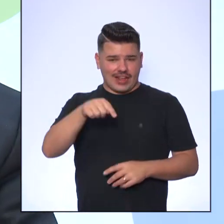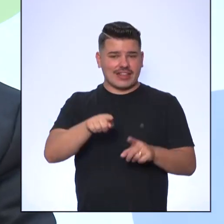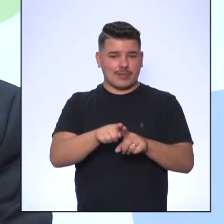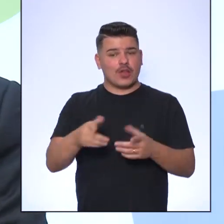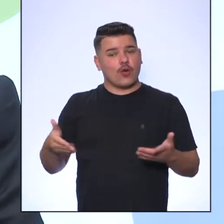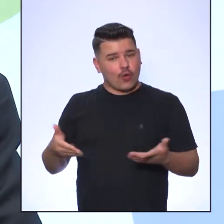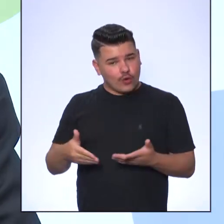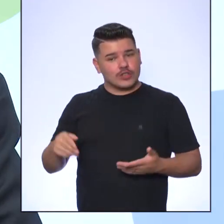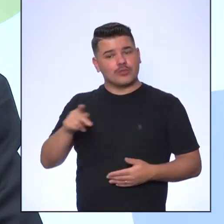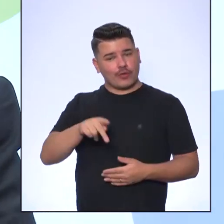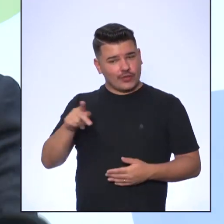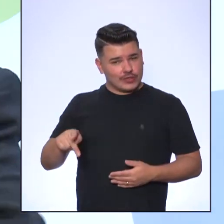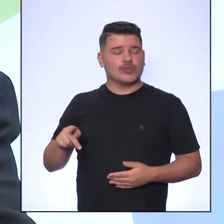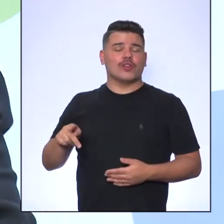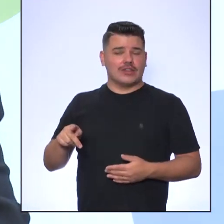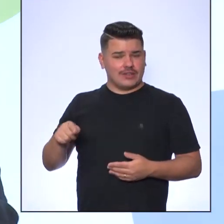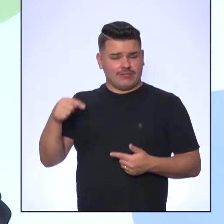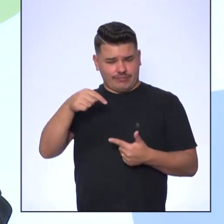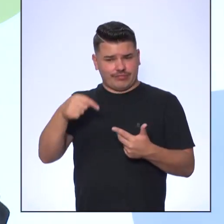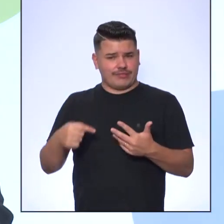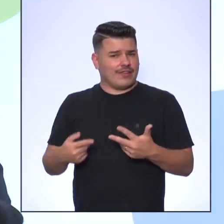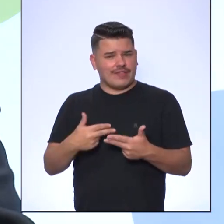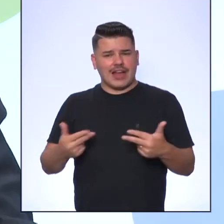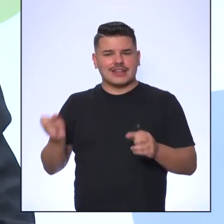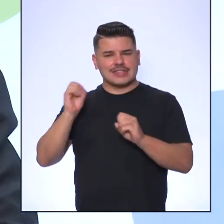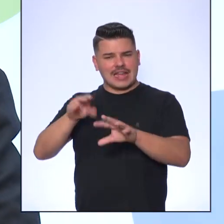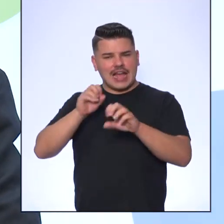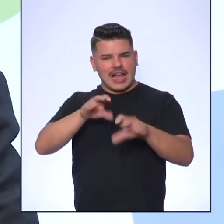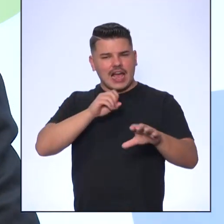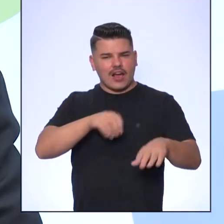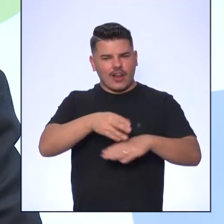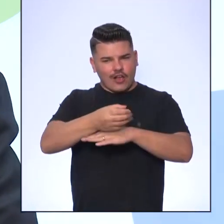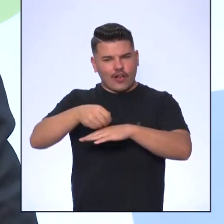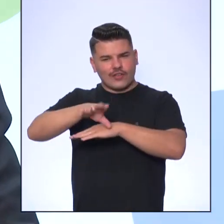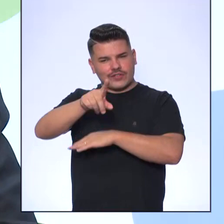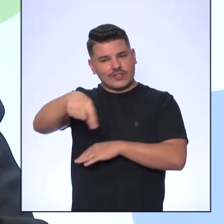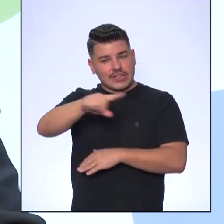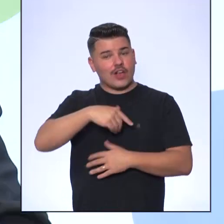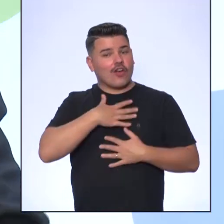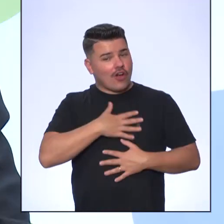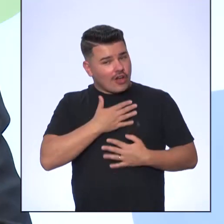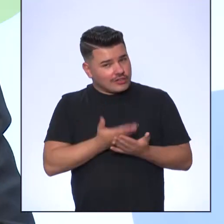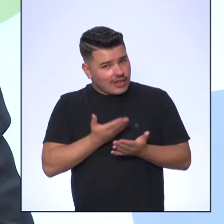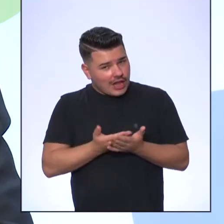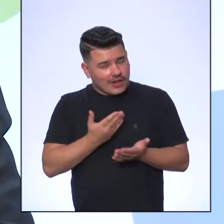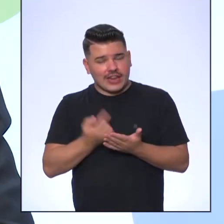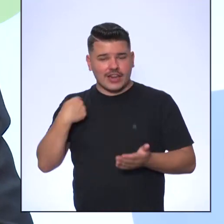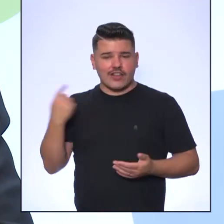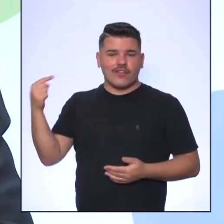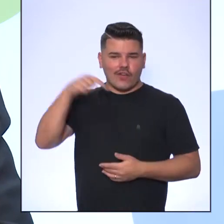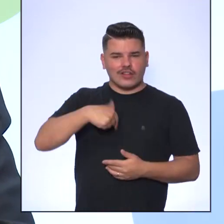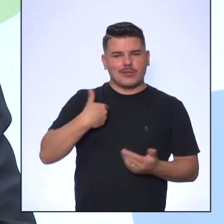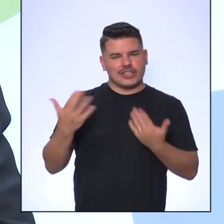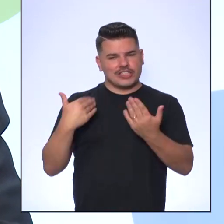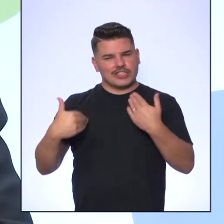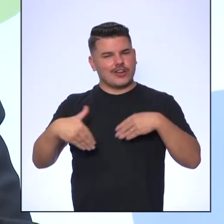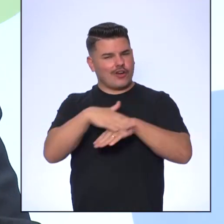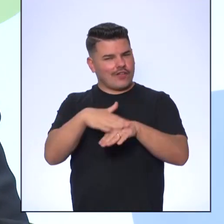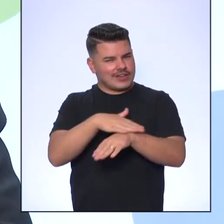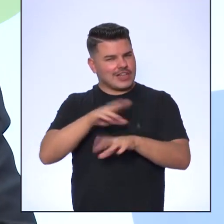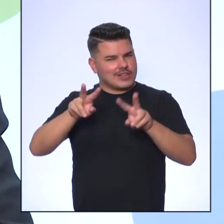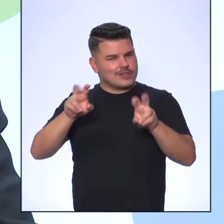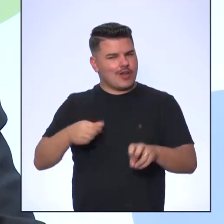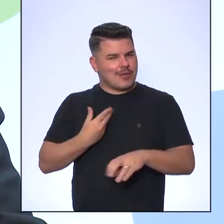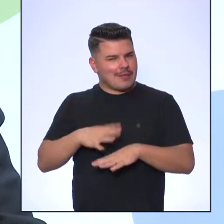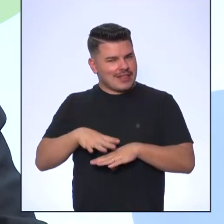a aula do Seide de matemática, daqui a pouco ele vai estar aqui sentado comigo. Você que curtiu a aula, ele volta aqui para bater um papo aí sobre